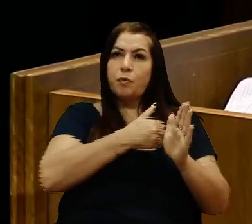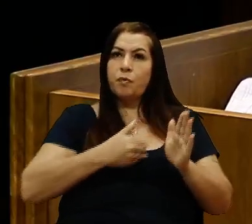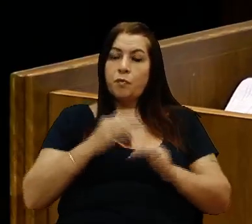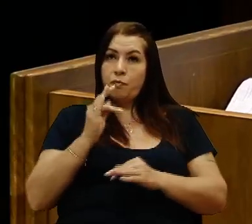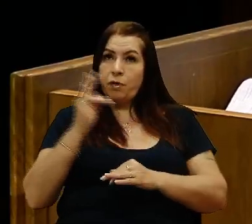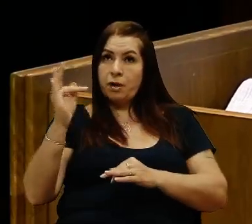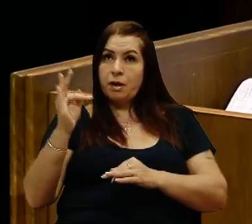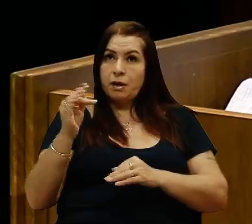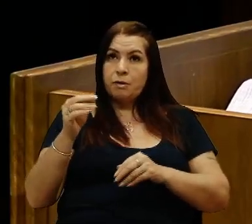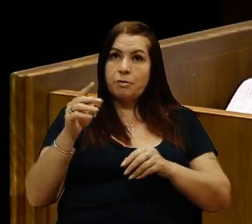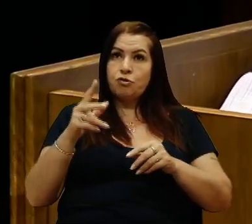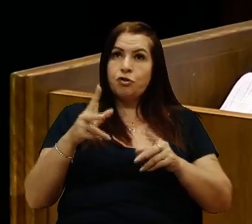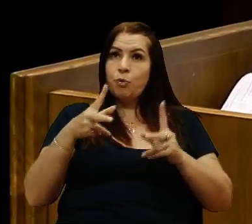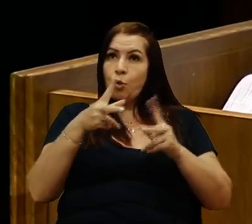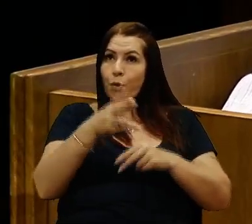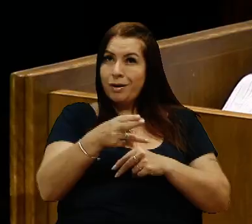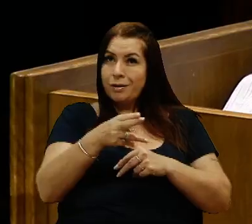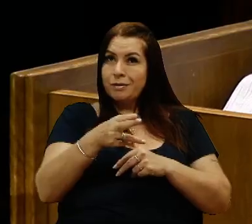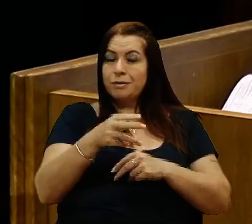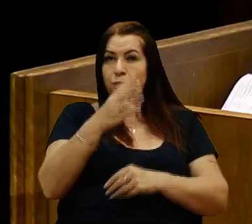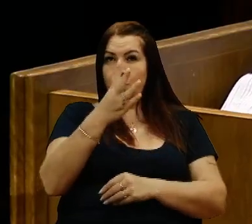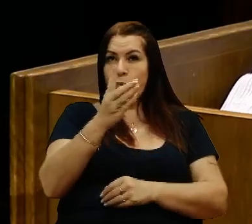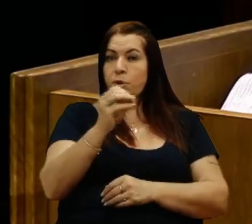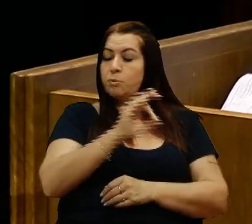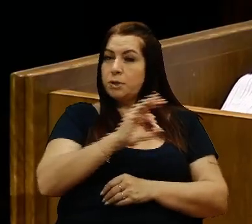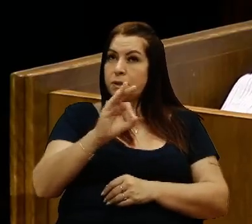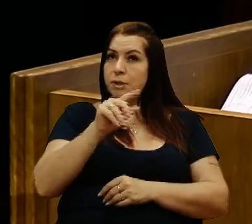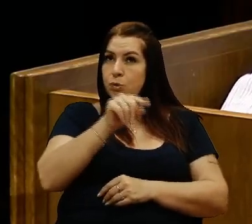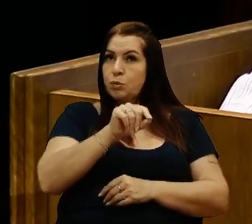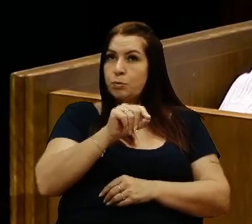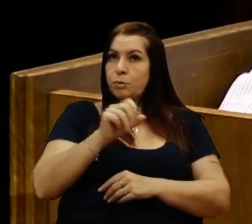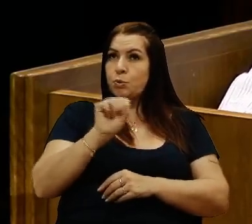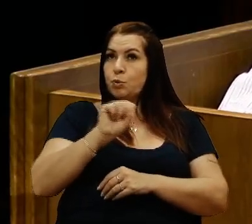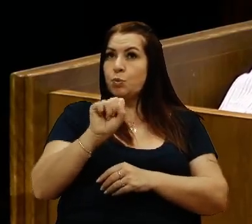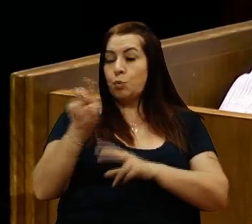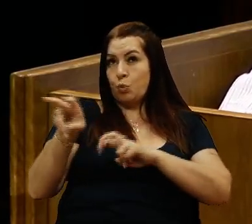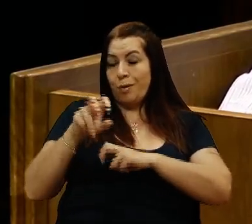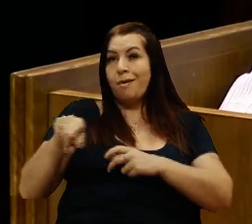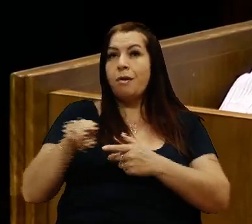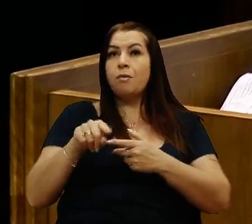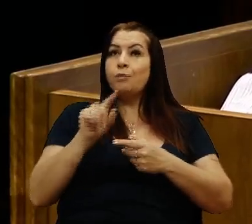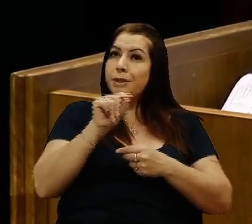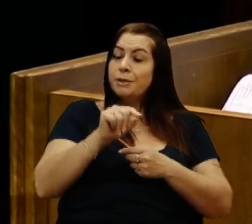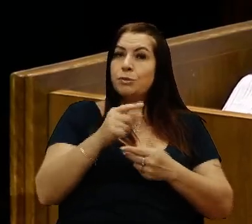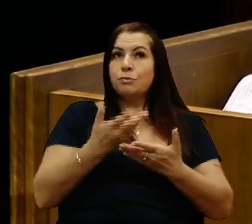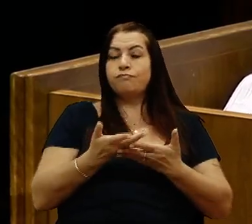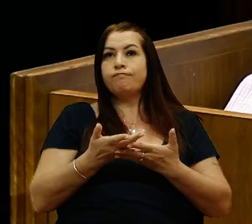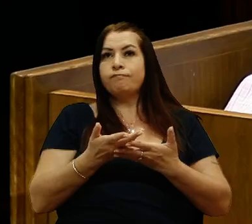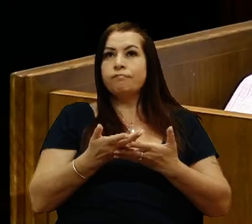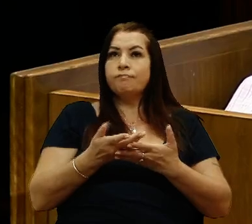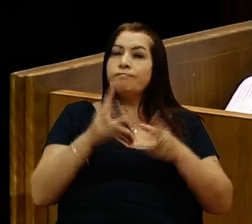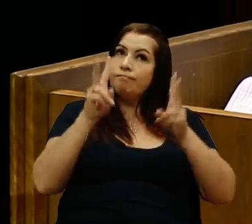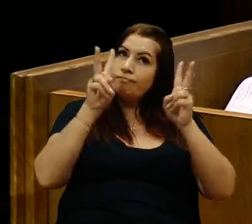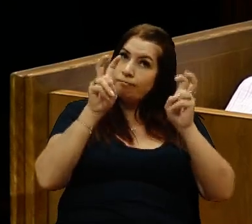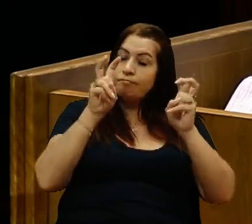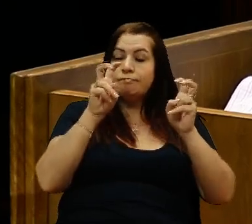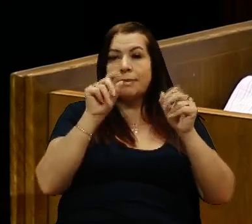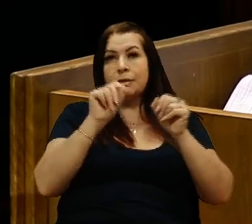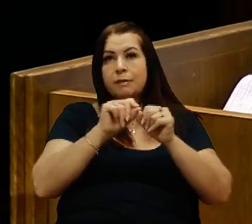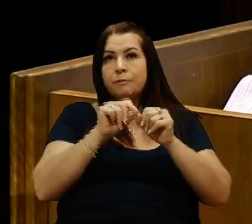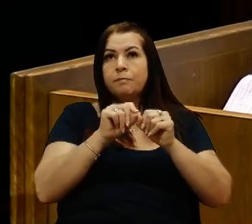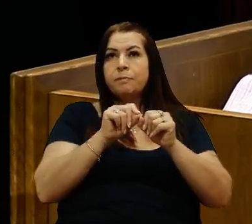extinguindo o subsídio de 40% em cima do seguro rural, que isso estaria, entre aspas, sendo feito